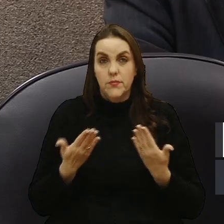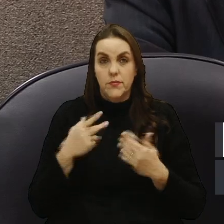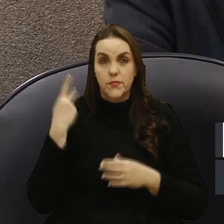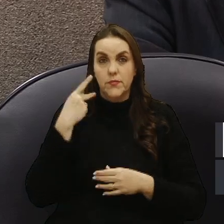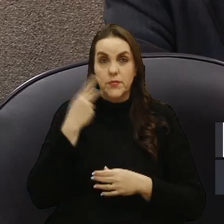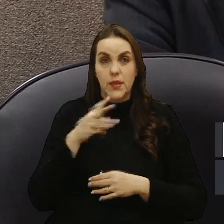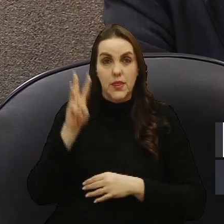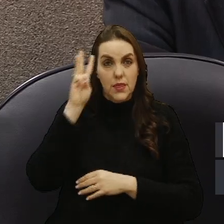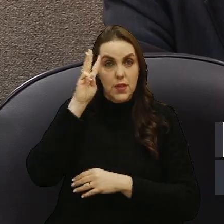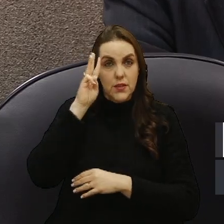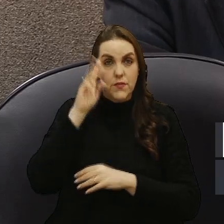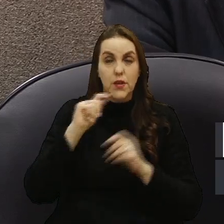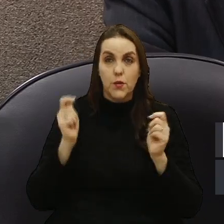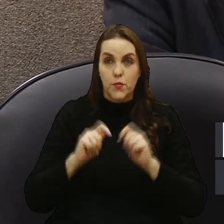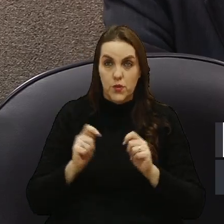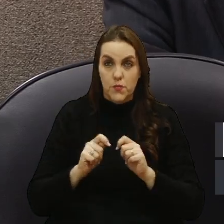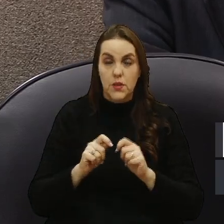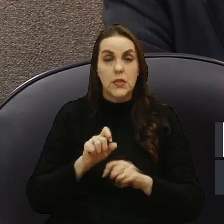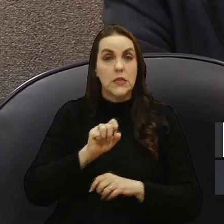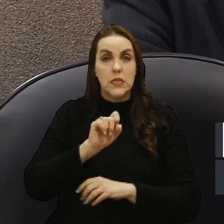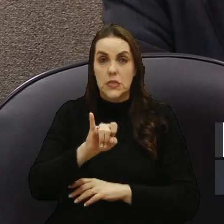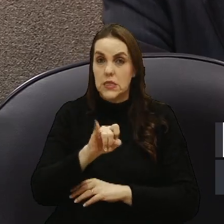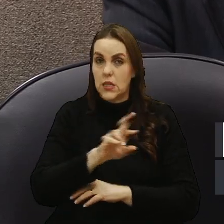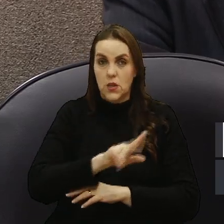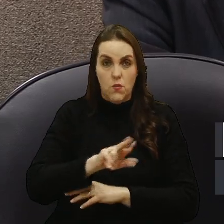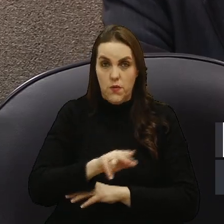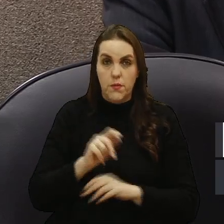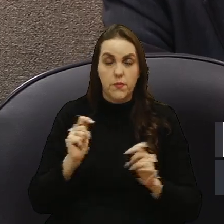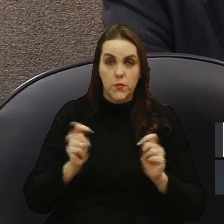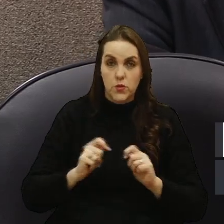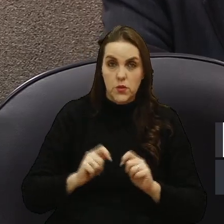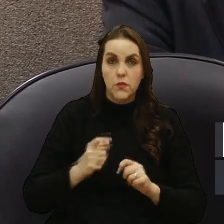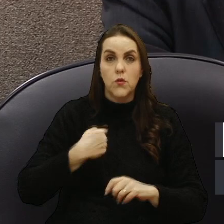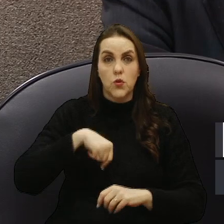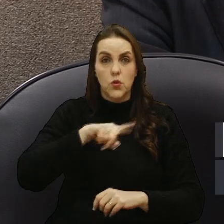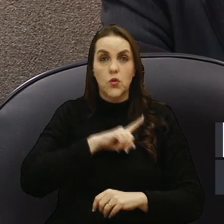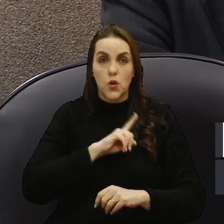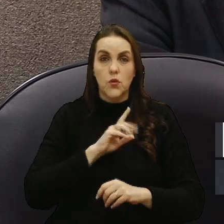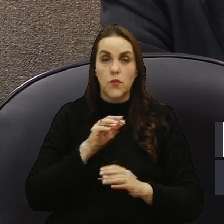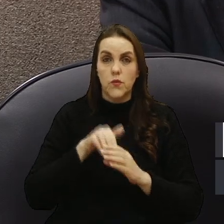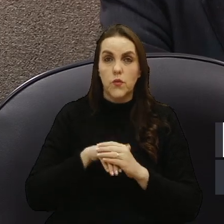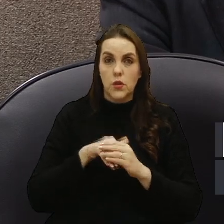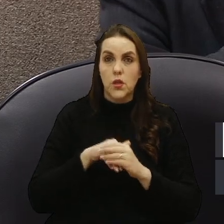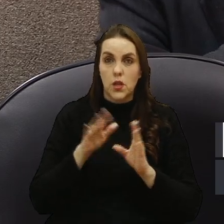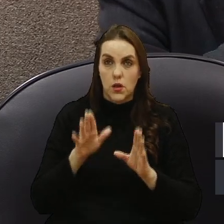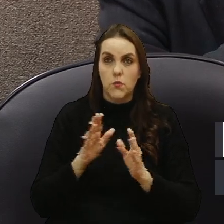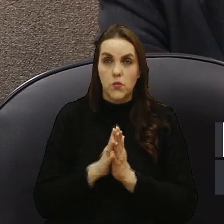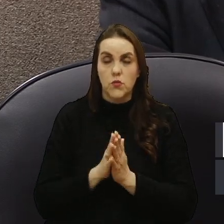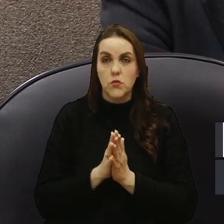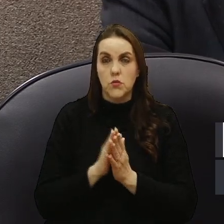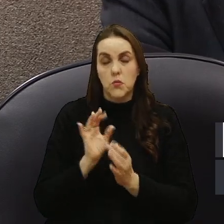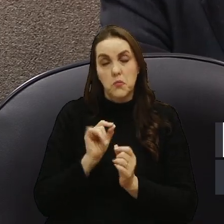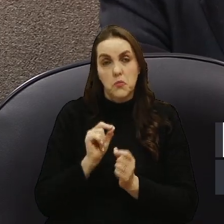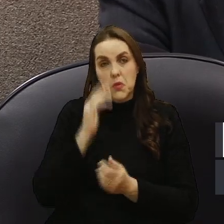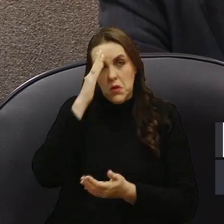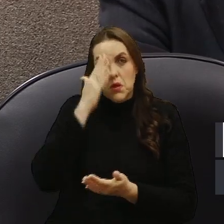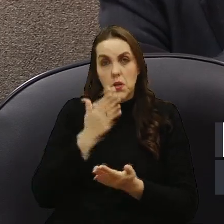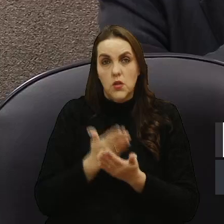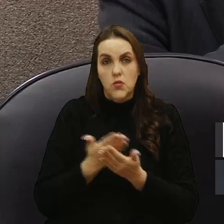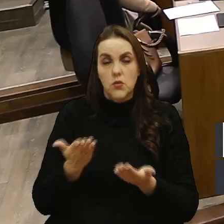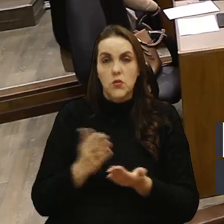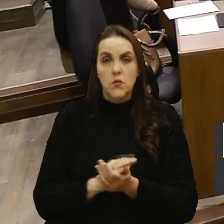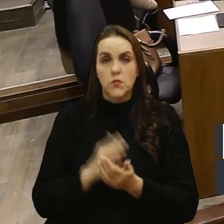na terça-feira. Se for possível, se não for, nós estaremos votando conforme a nossa concepção. Muito obrigado, senhor